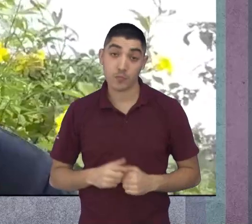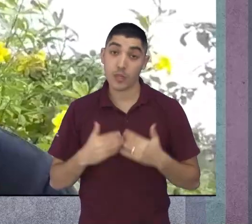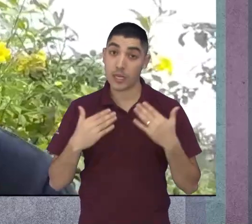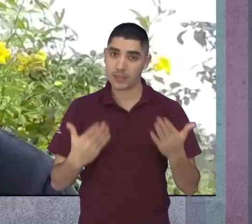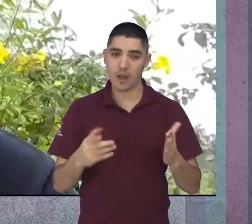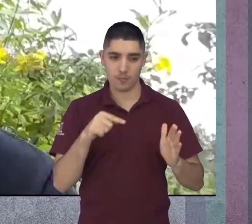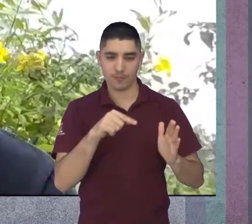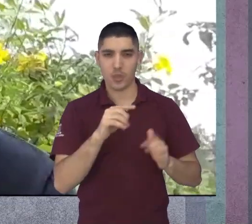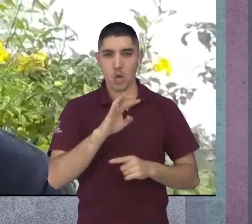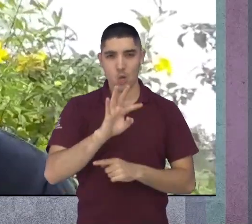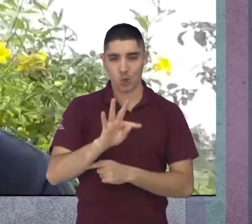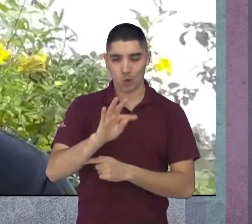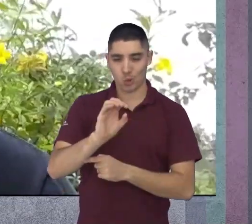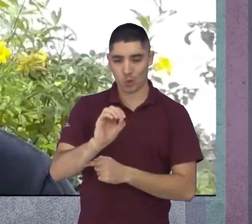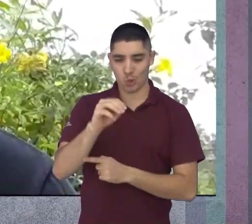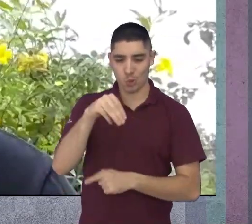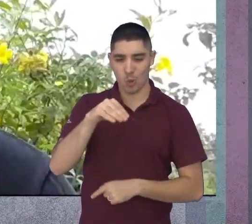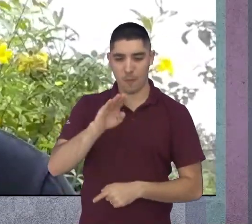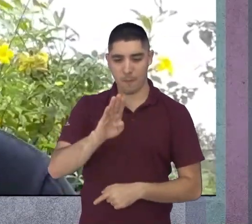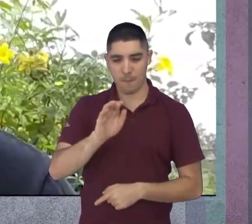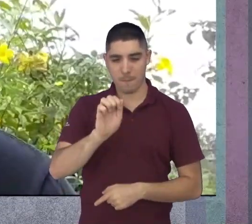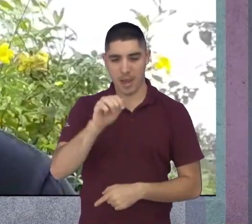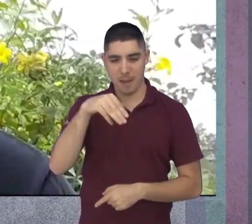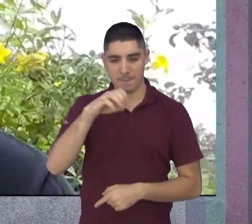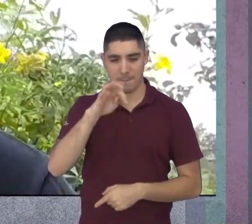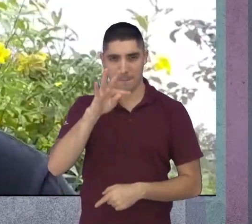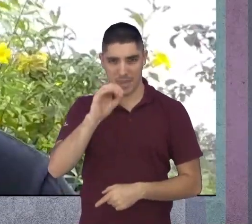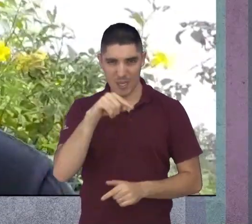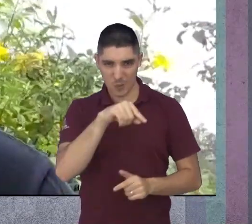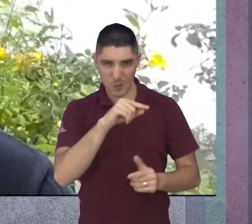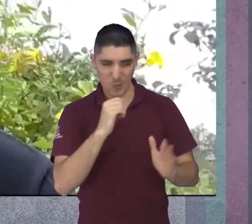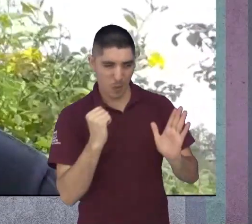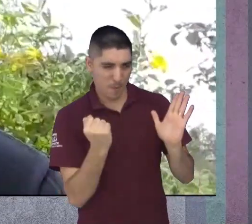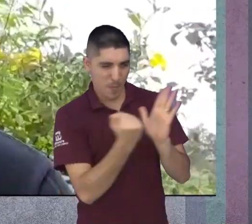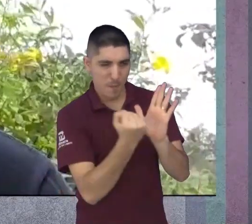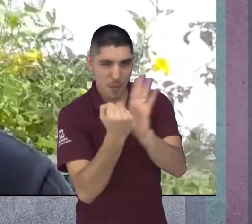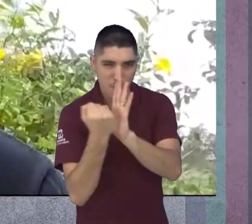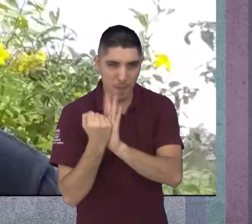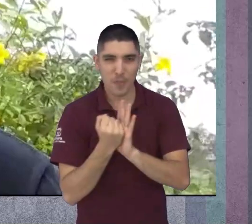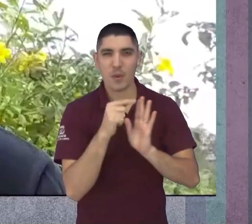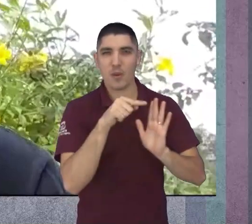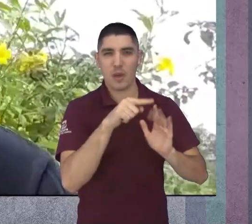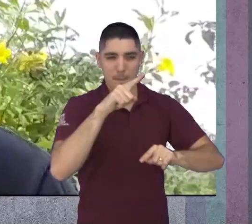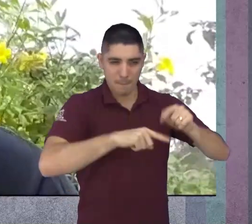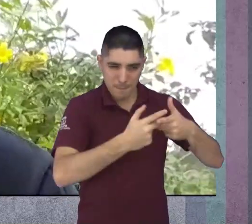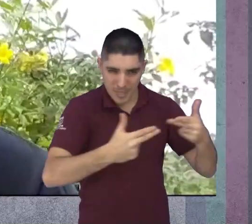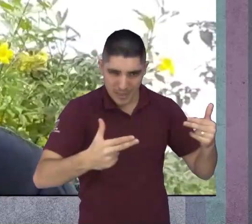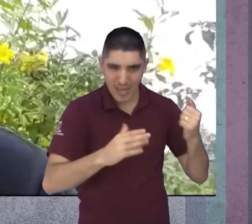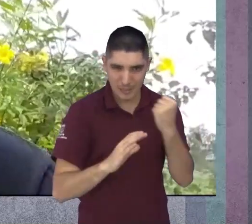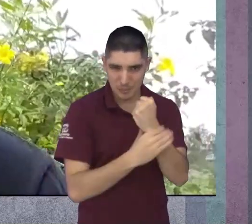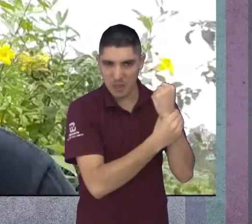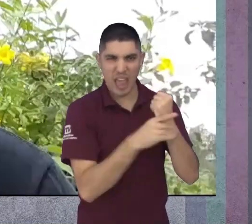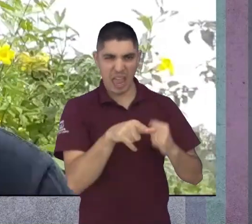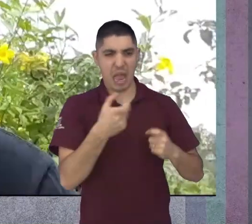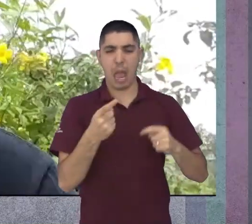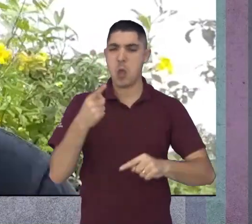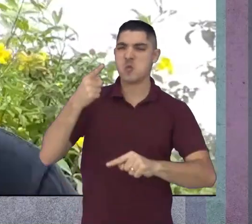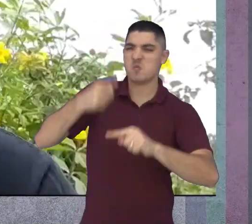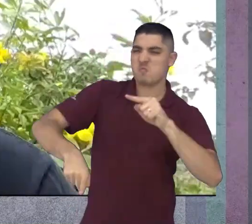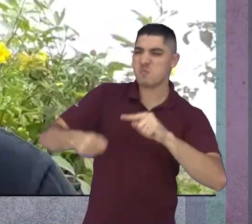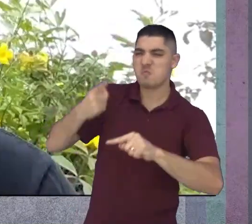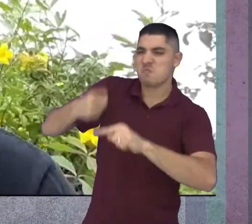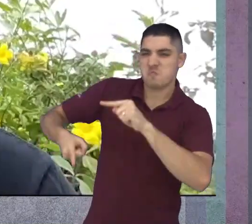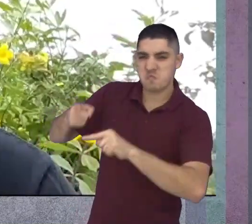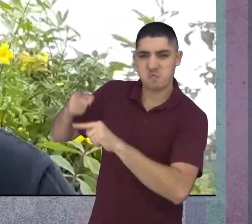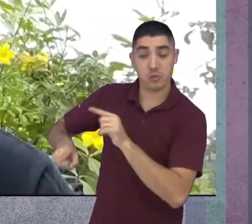não visa impedir nada, né? Ele visa preservar a memória de uma determinada localidade,